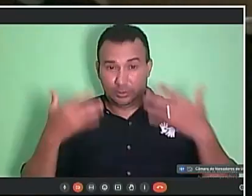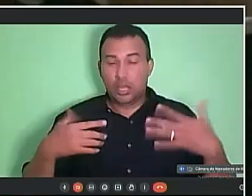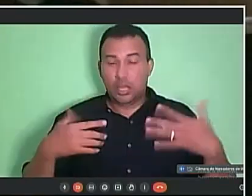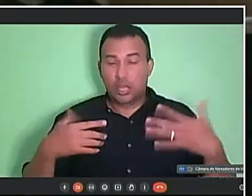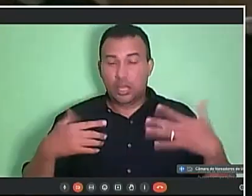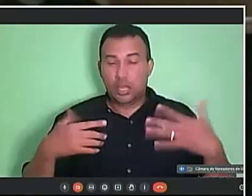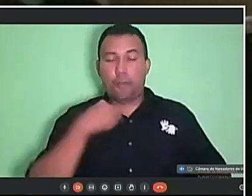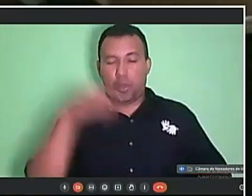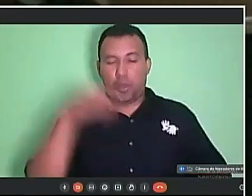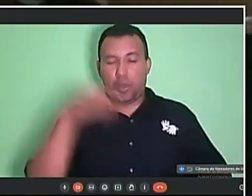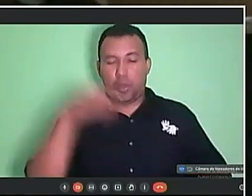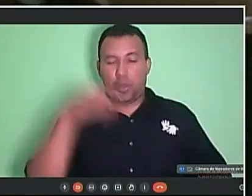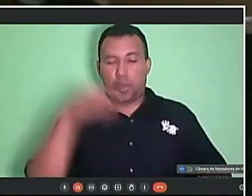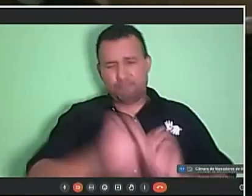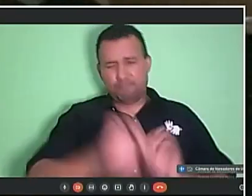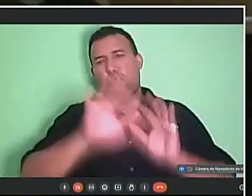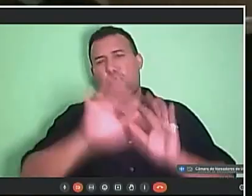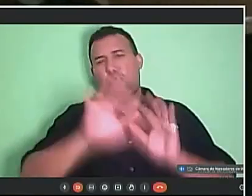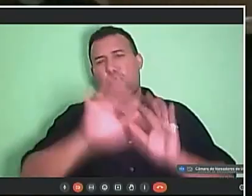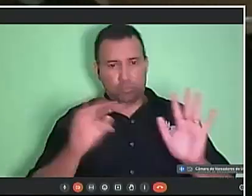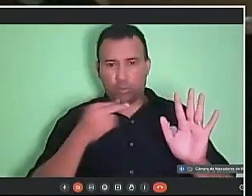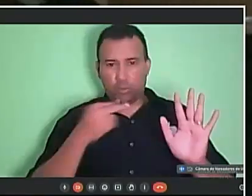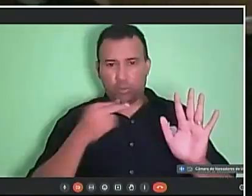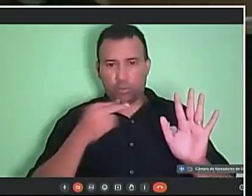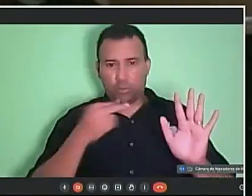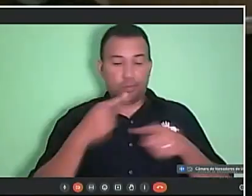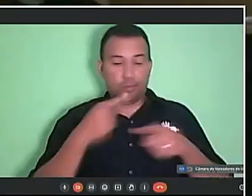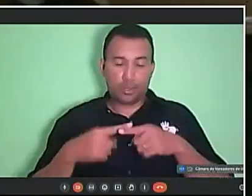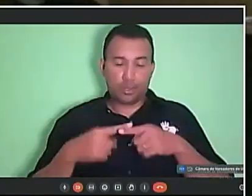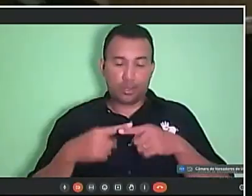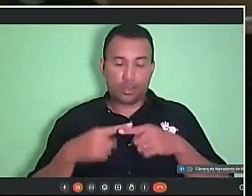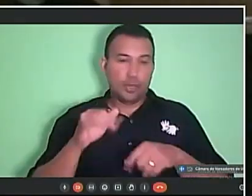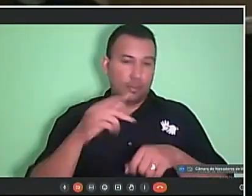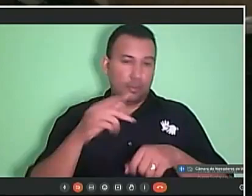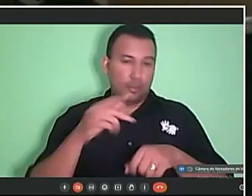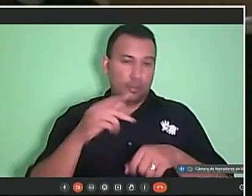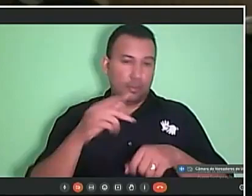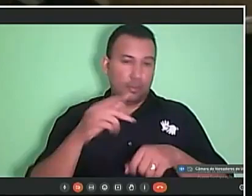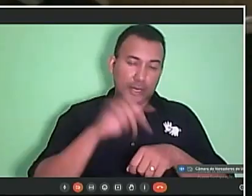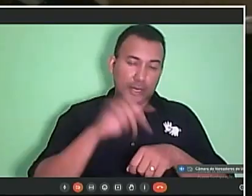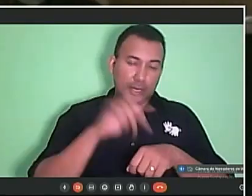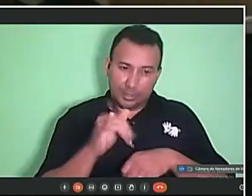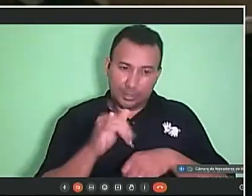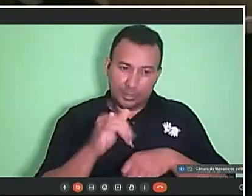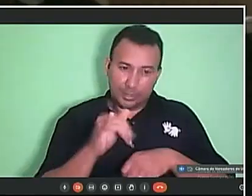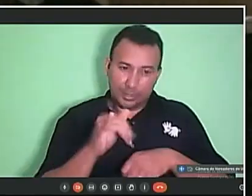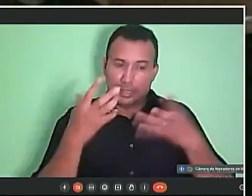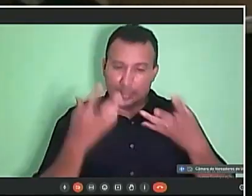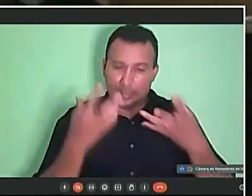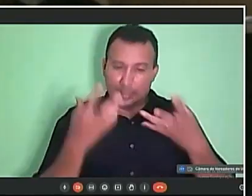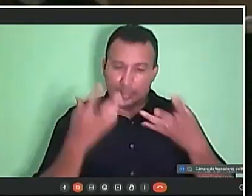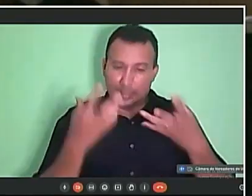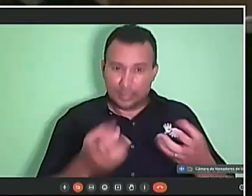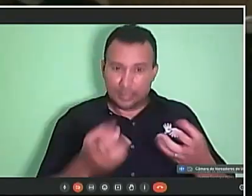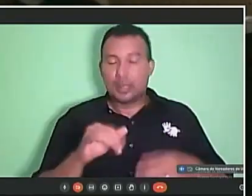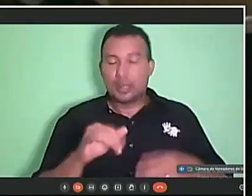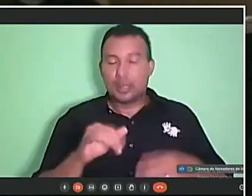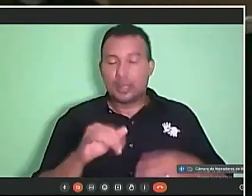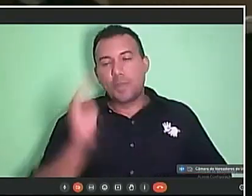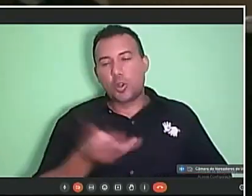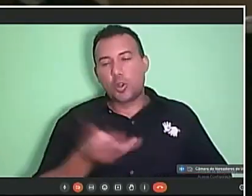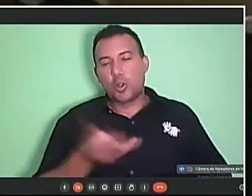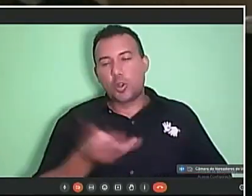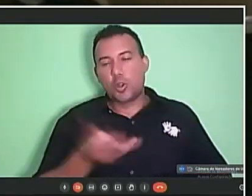pois precisamos das mesmas quando existe um período de seca. Em vez de gastarem milhões com a ideia de tirarem